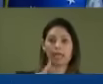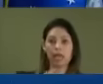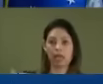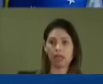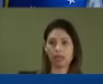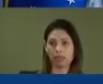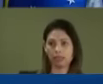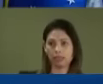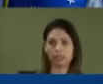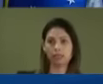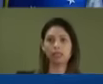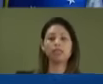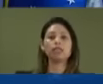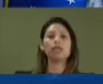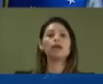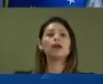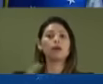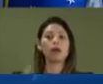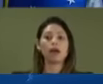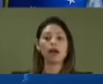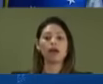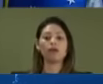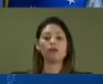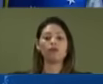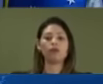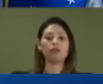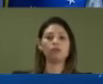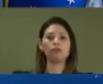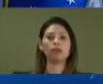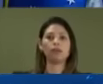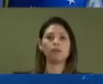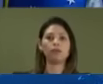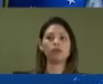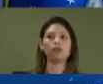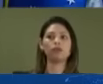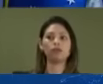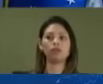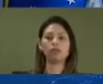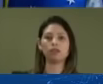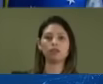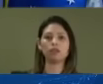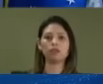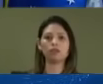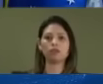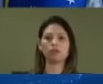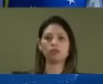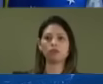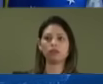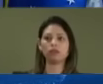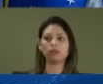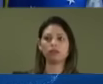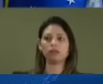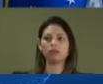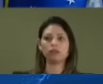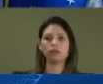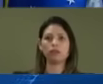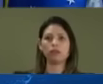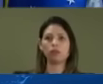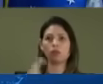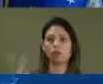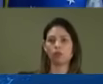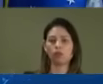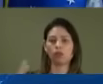é a ampliação da cobertura presencial das duas empresas, que